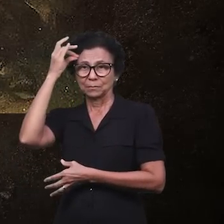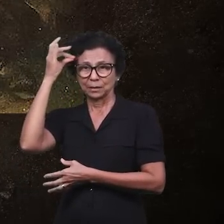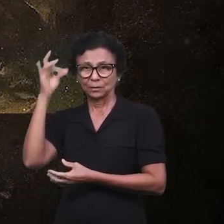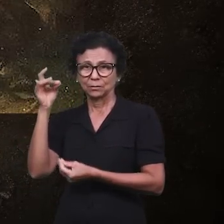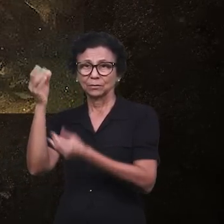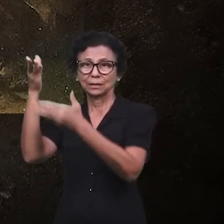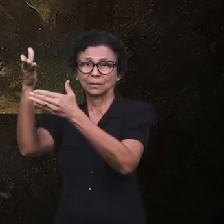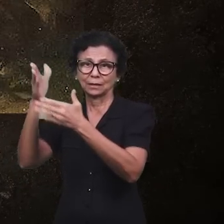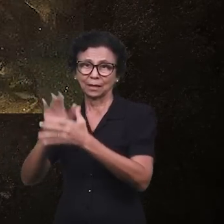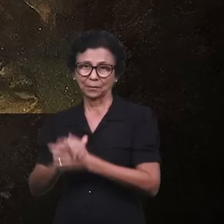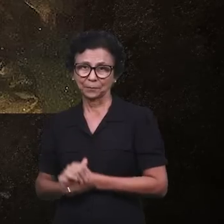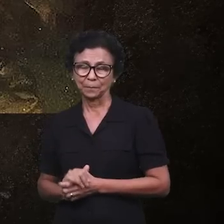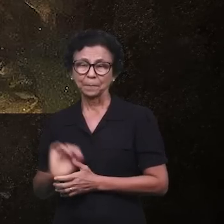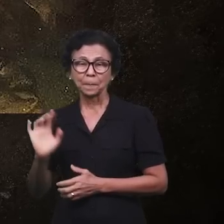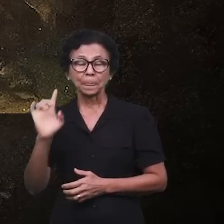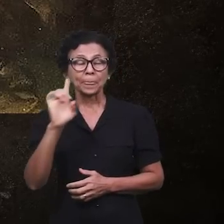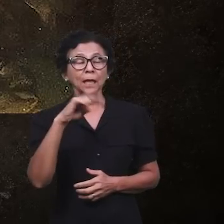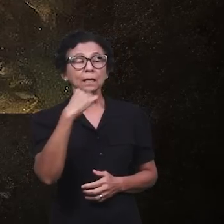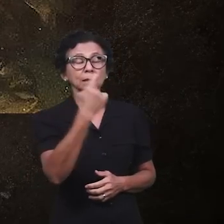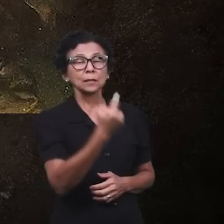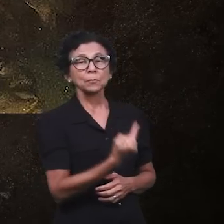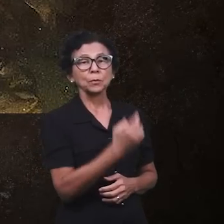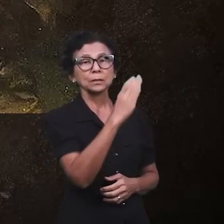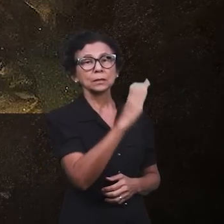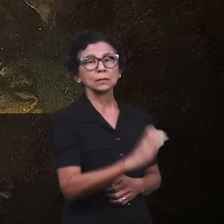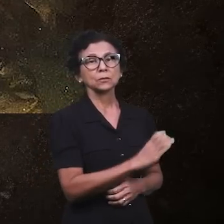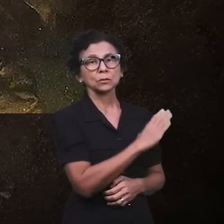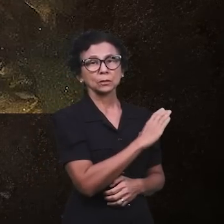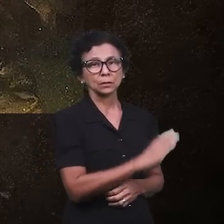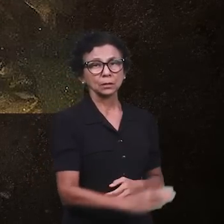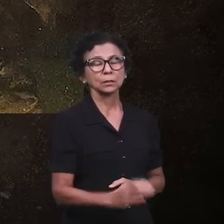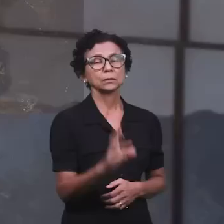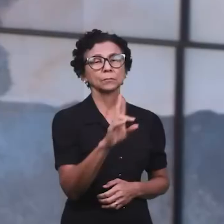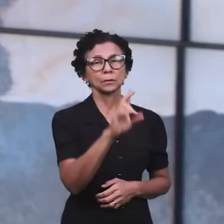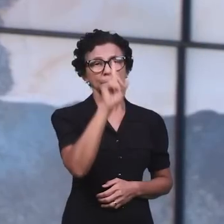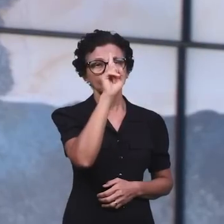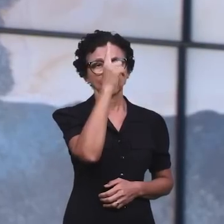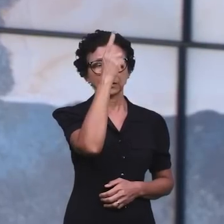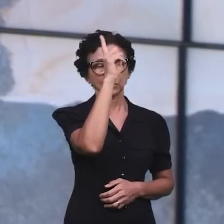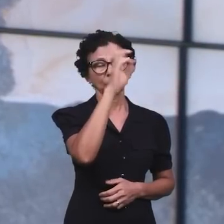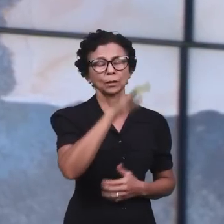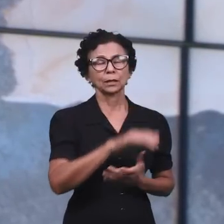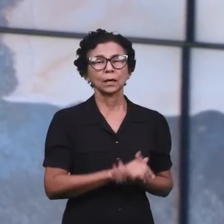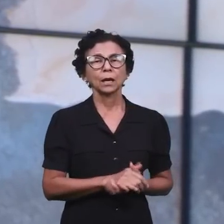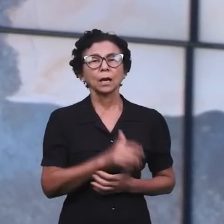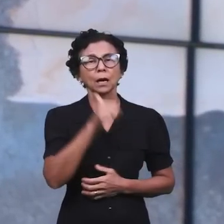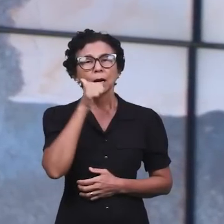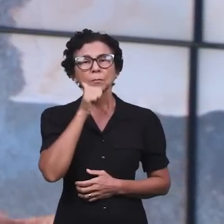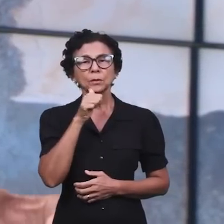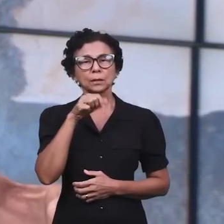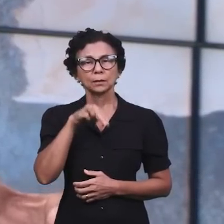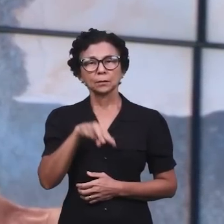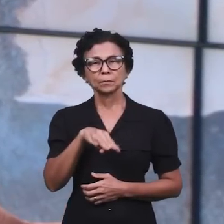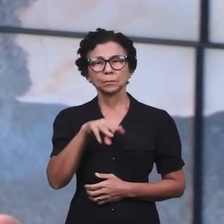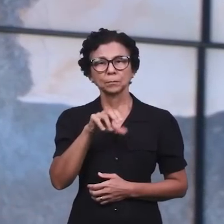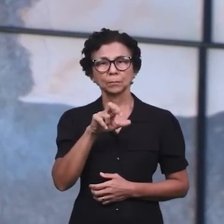Maria como mediadora entre Deus e os homens. Vejam os irmãos, né,